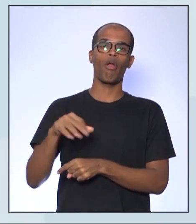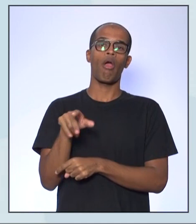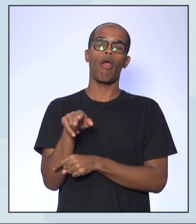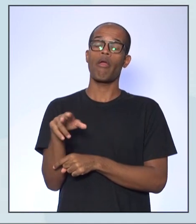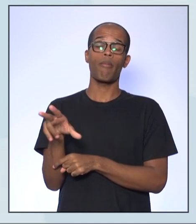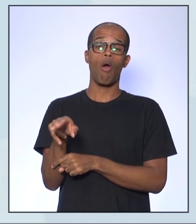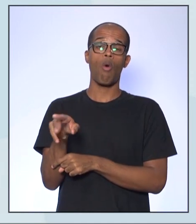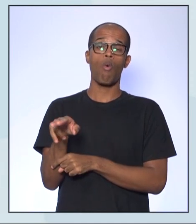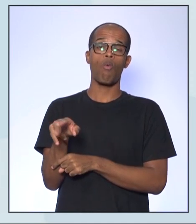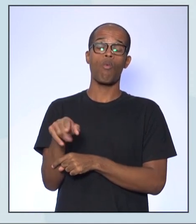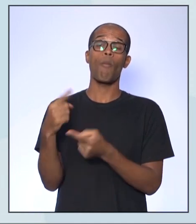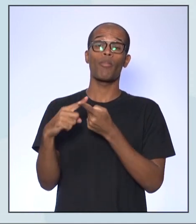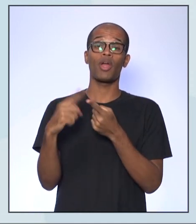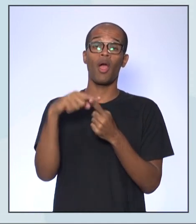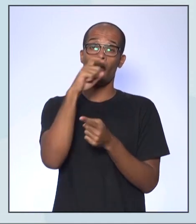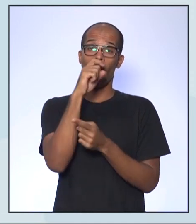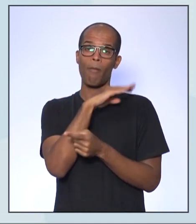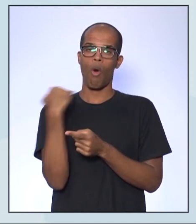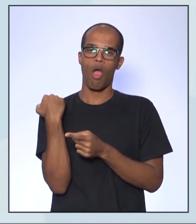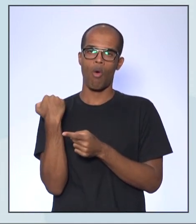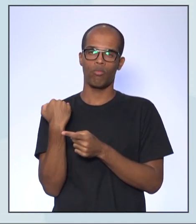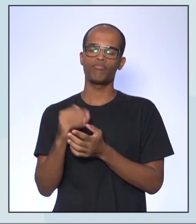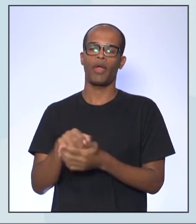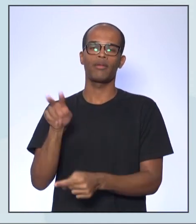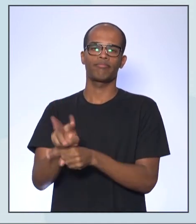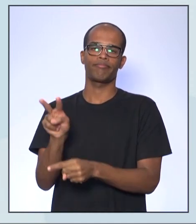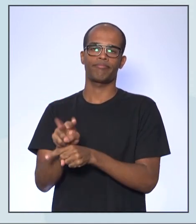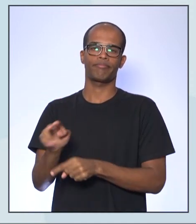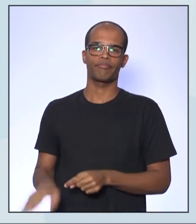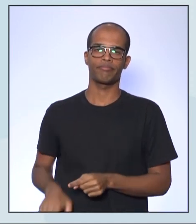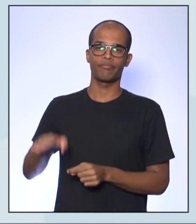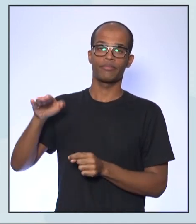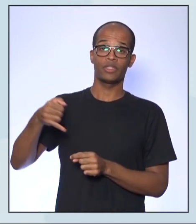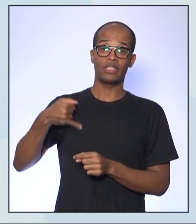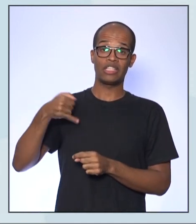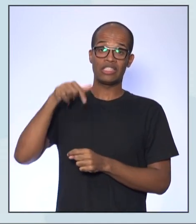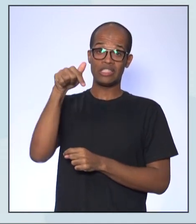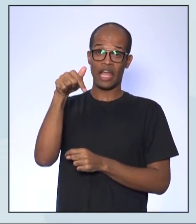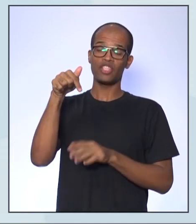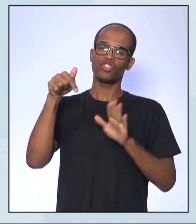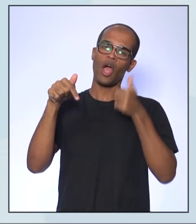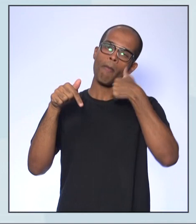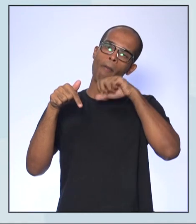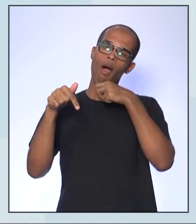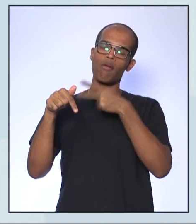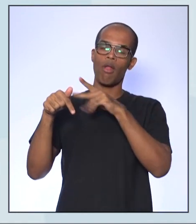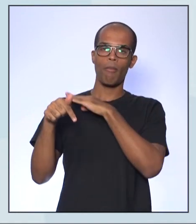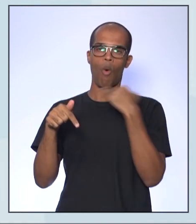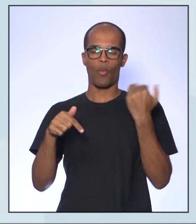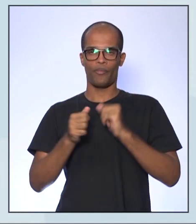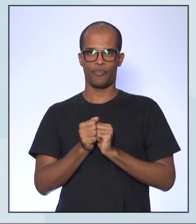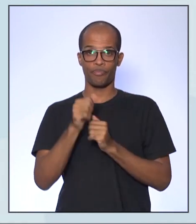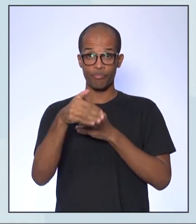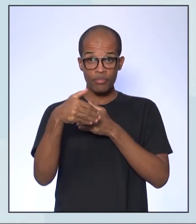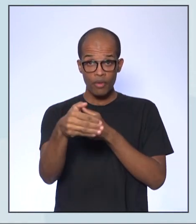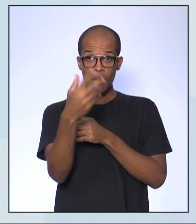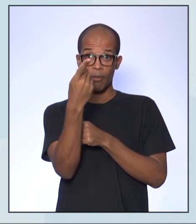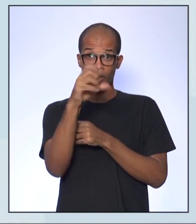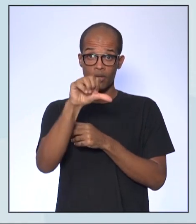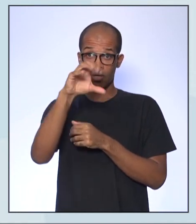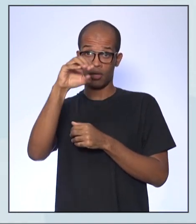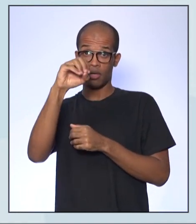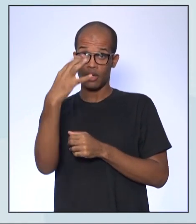ao falecimento do pai. Aos 7 anos, já havia perdido a mãe. Em 1904, passa a